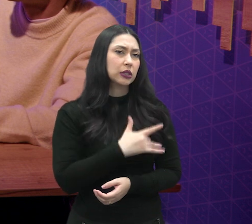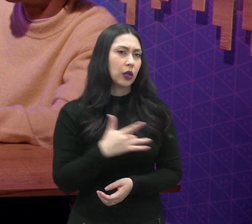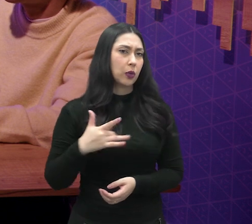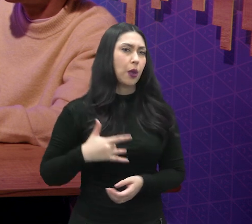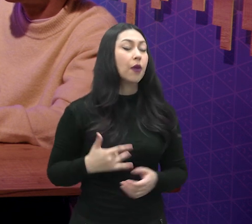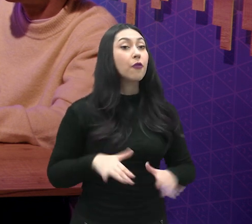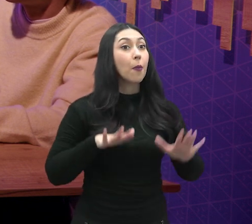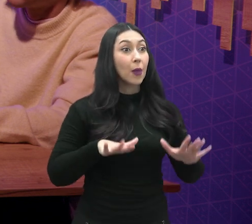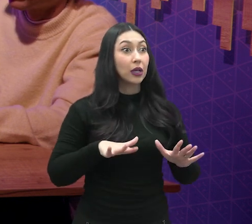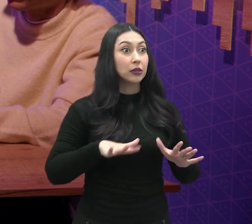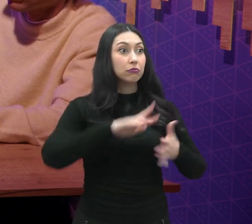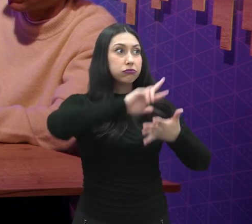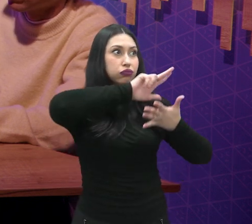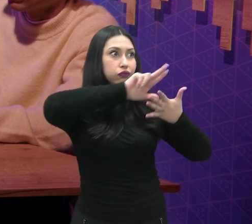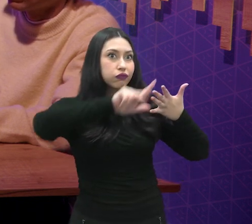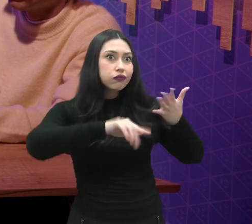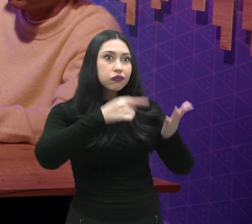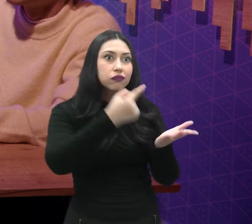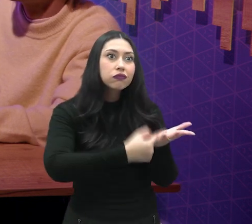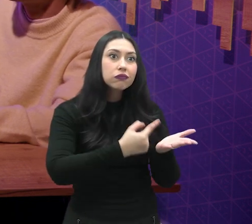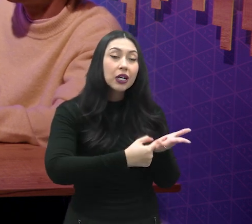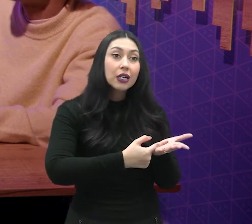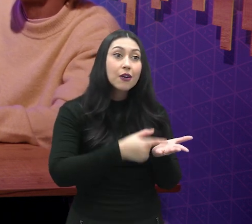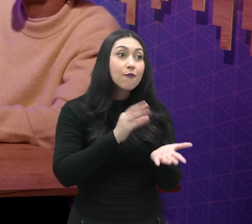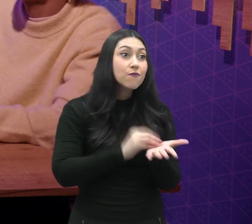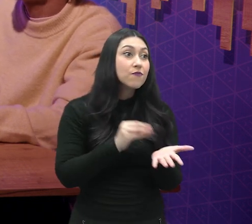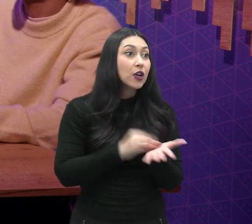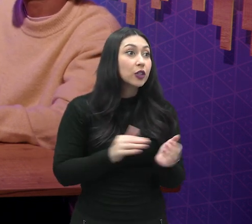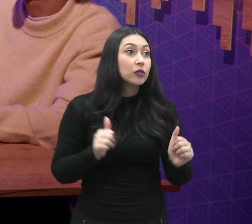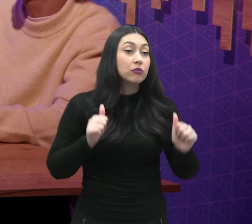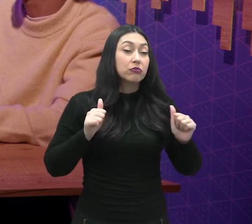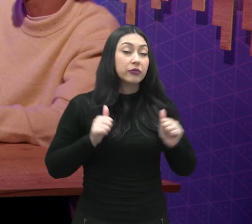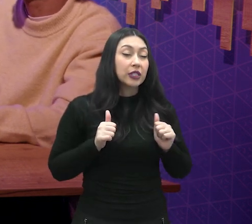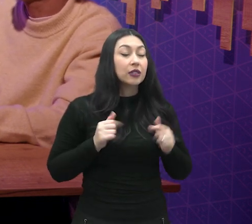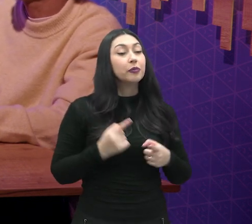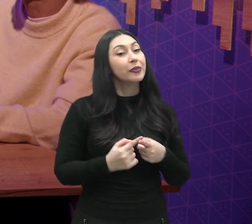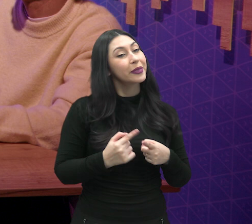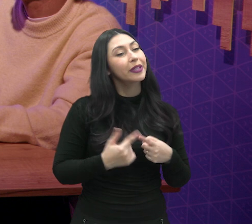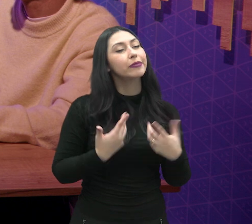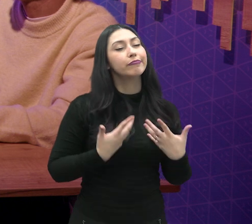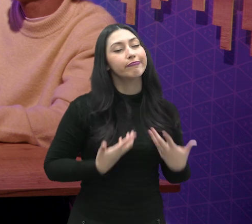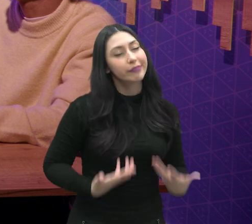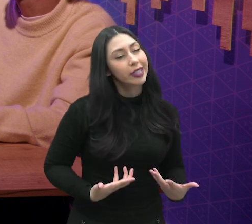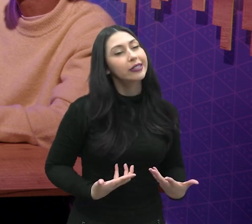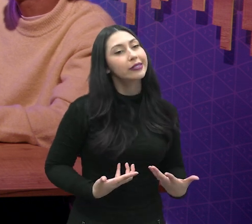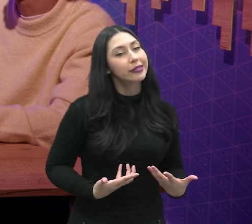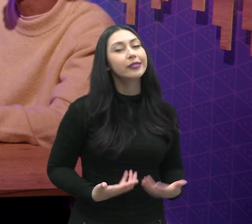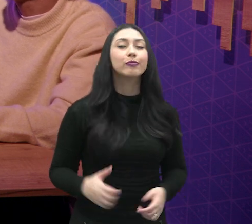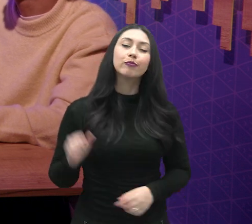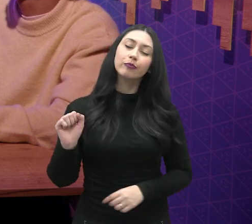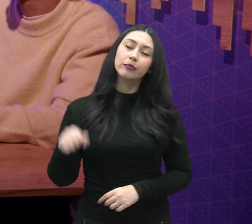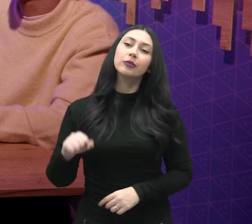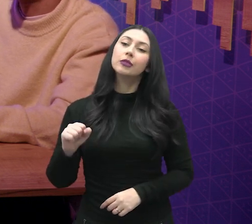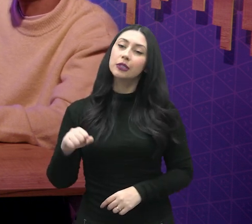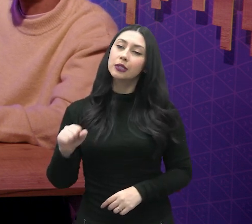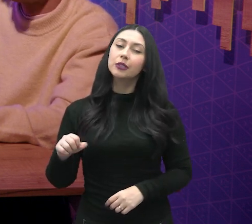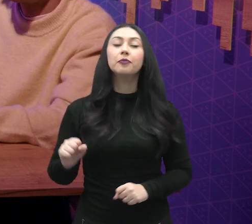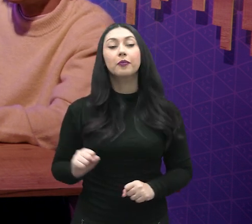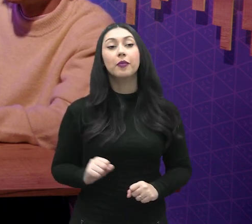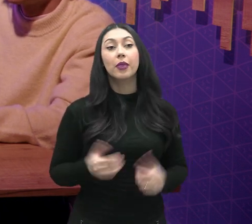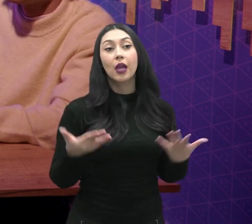né? Mas se ela é muito cheia, se não tem um tempo de ócio, a gente também vai cair numa exaustão, né?